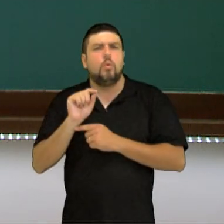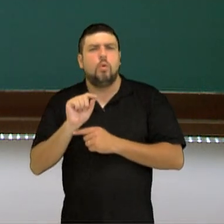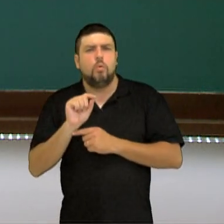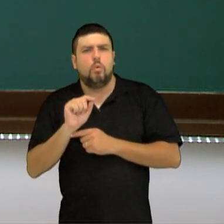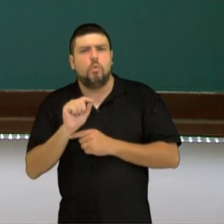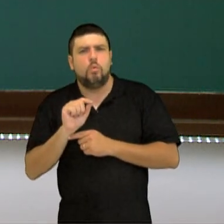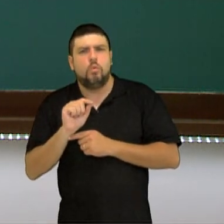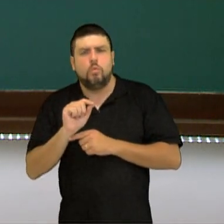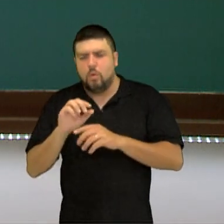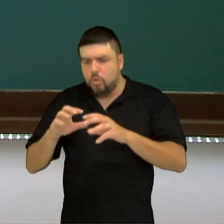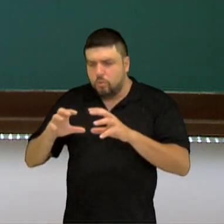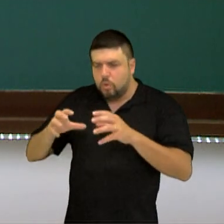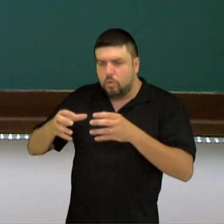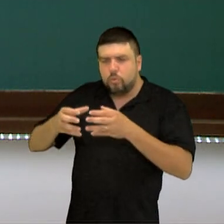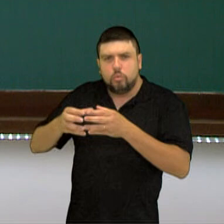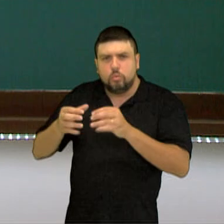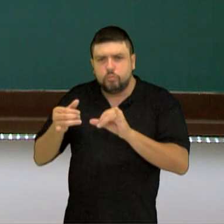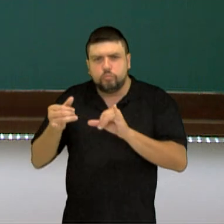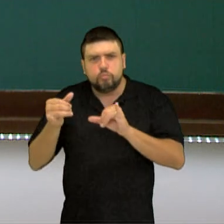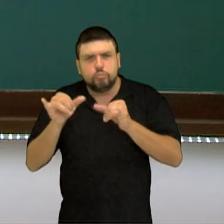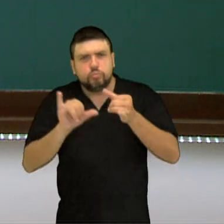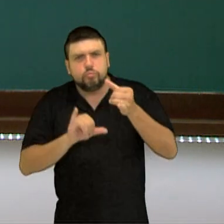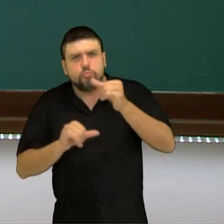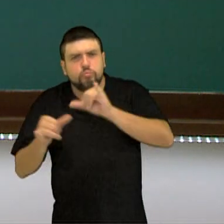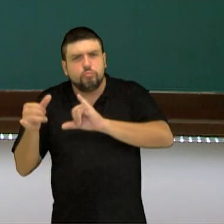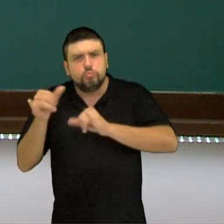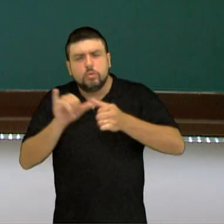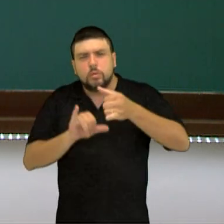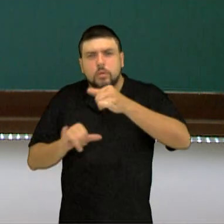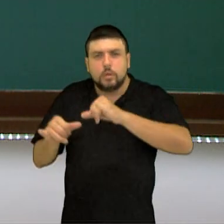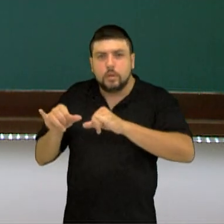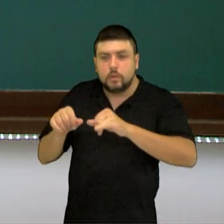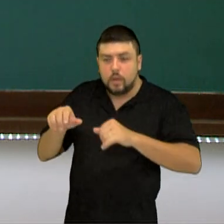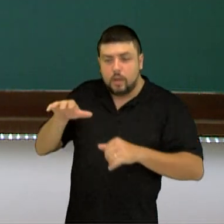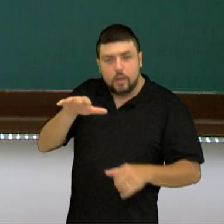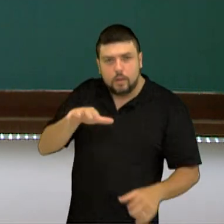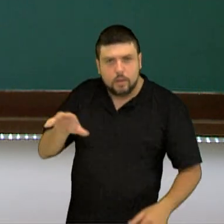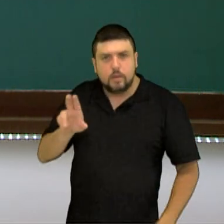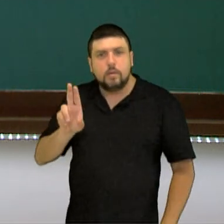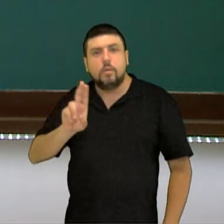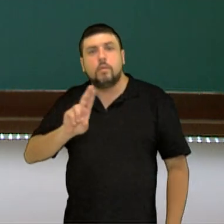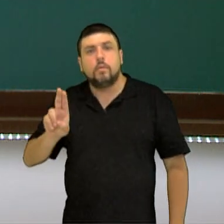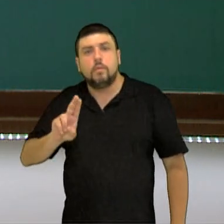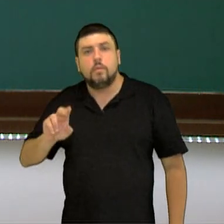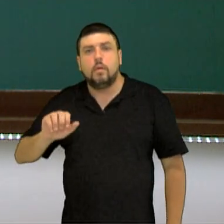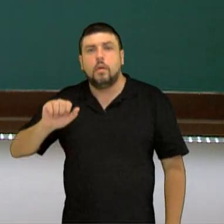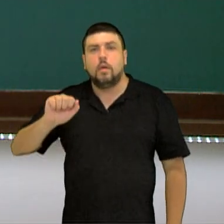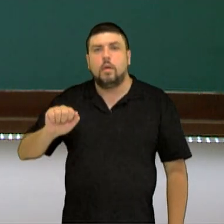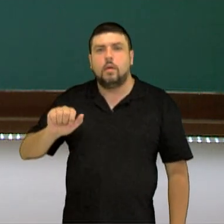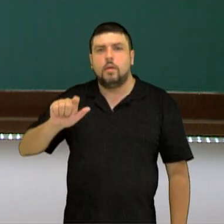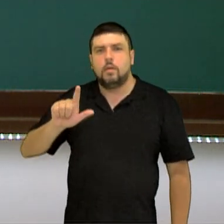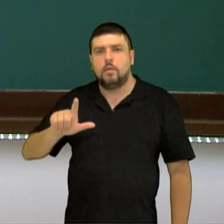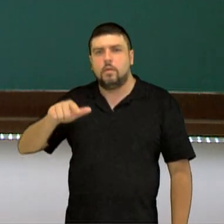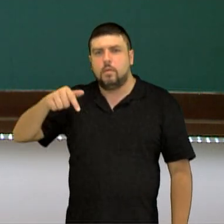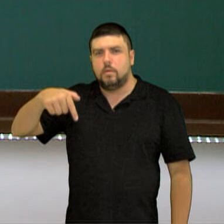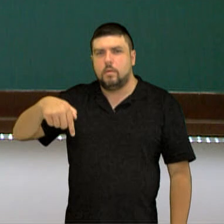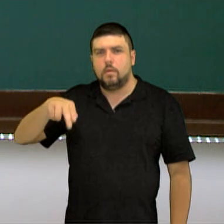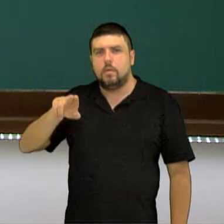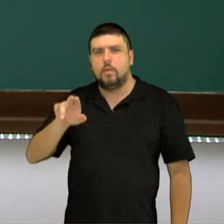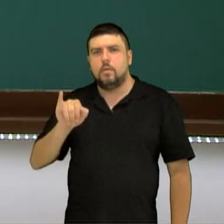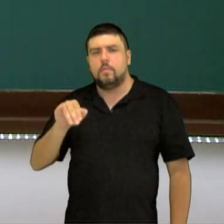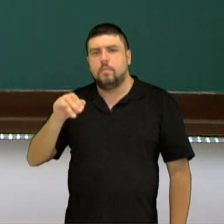tinha esse nome como ciência, né? Ainda não existia a ciência da química, existiam algumas